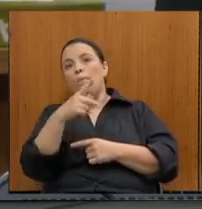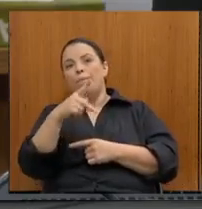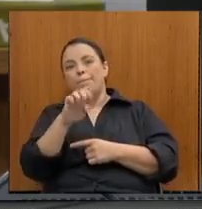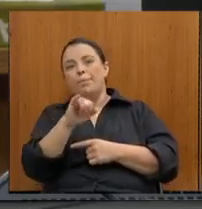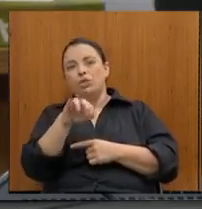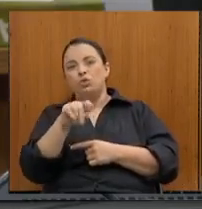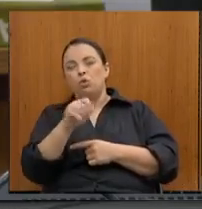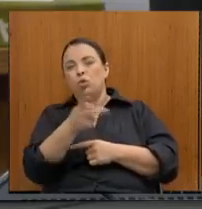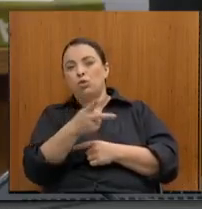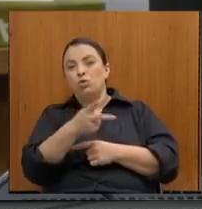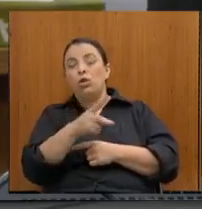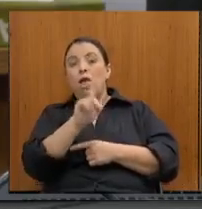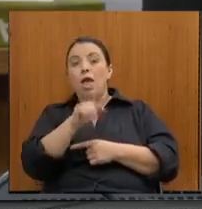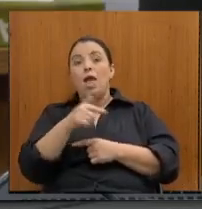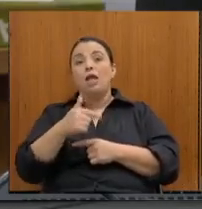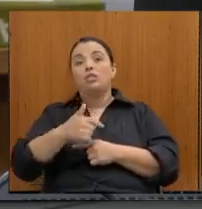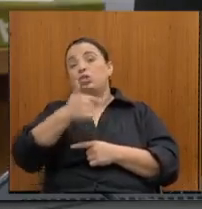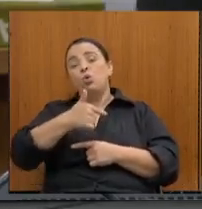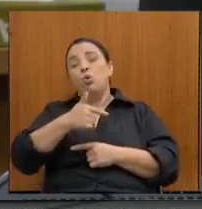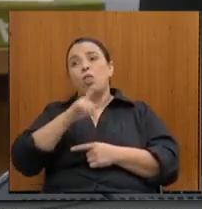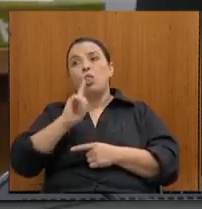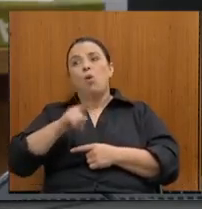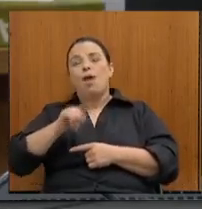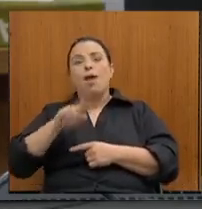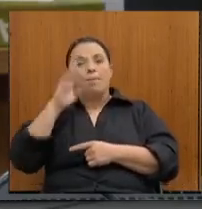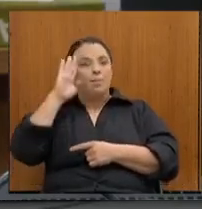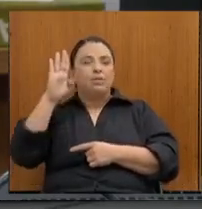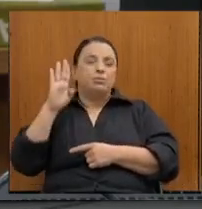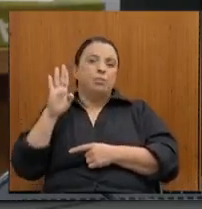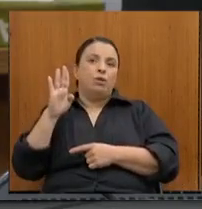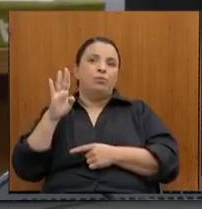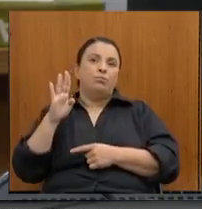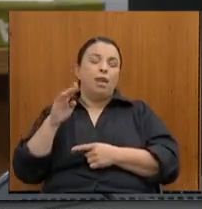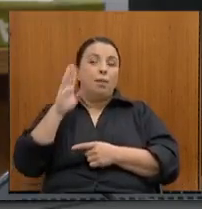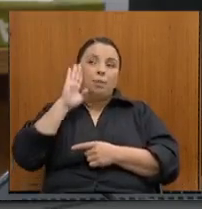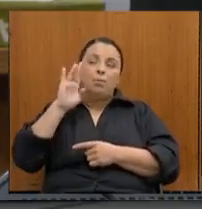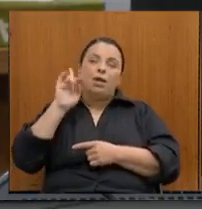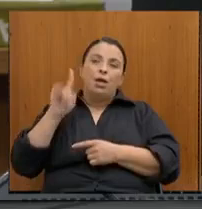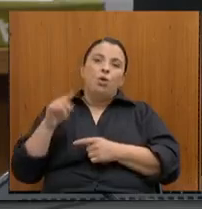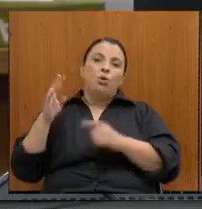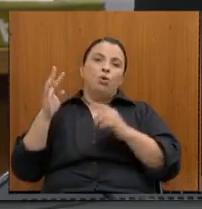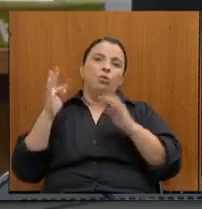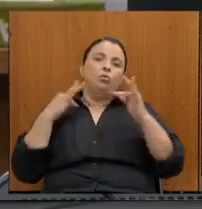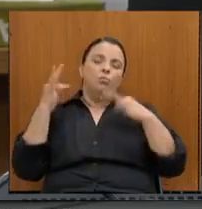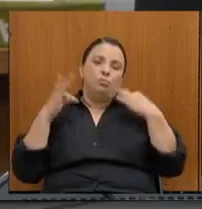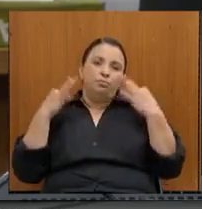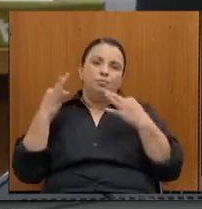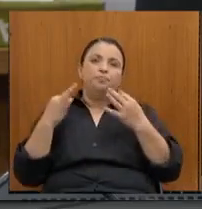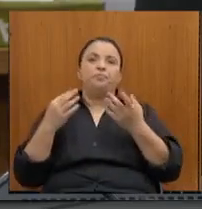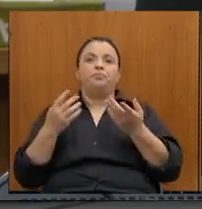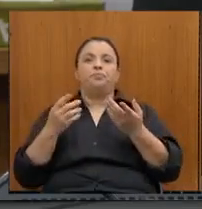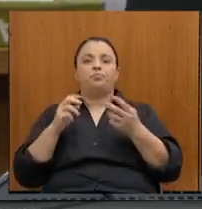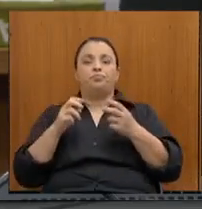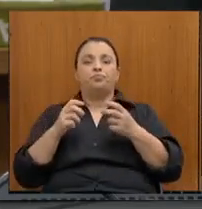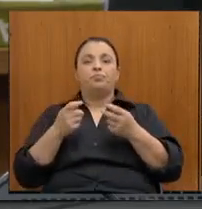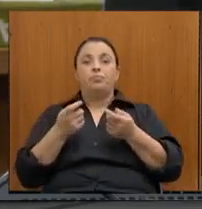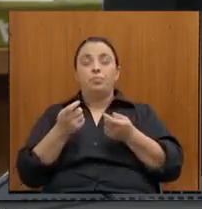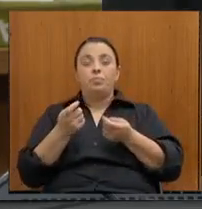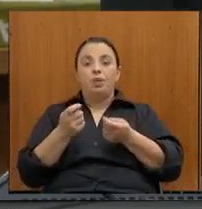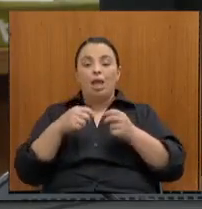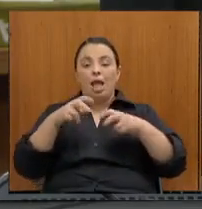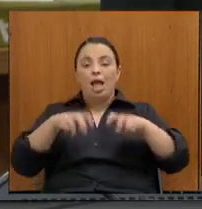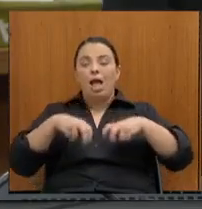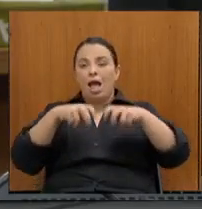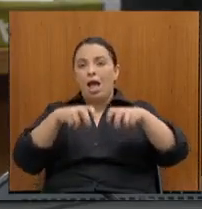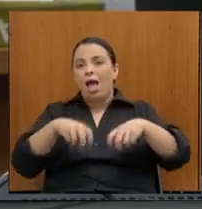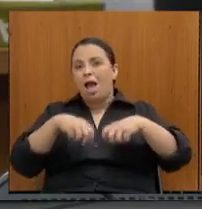primeira o turismo O agronegócio e é e tantas coisas piscicultura né Eu